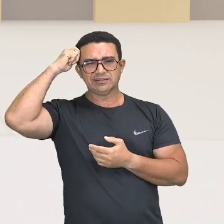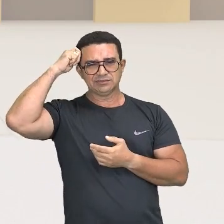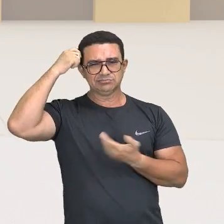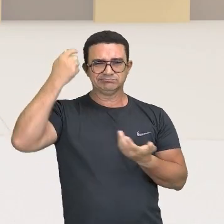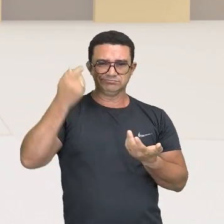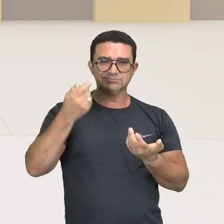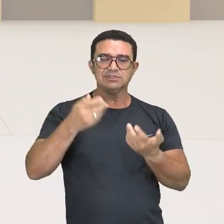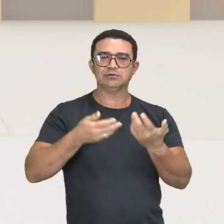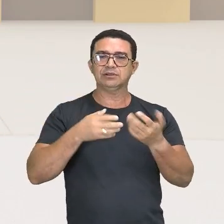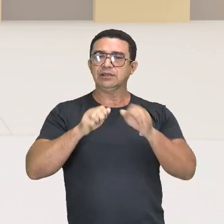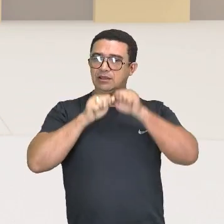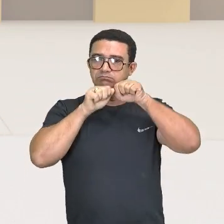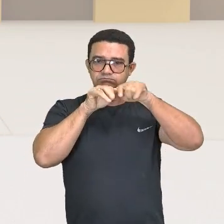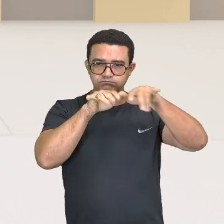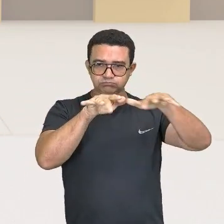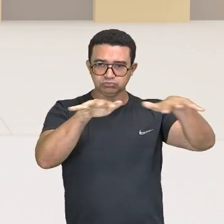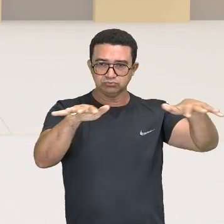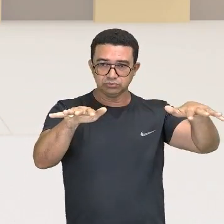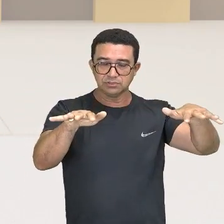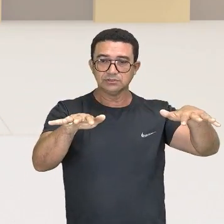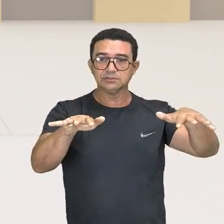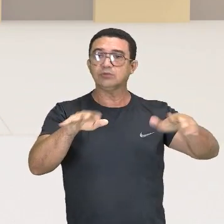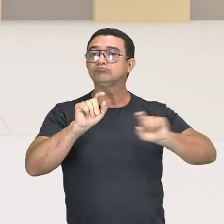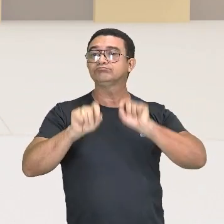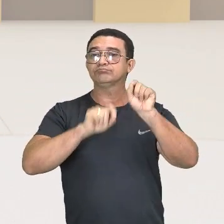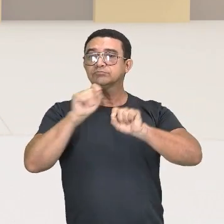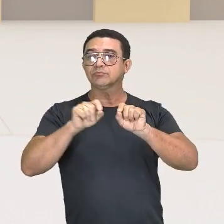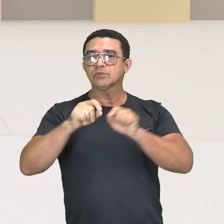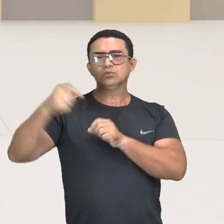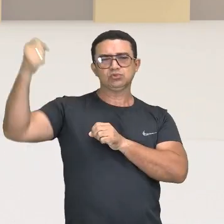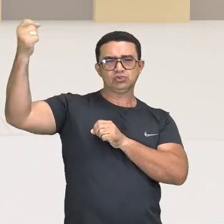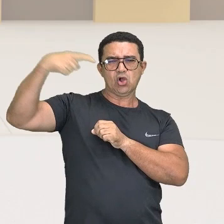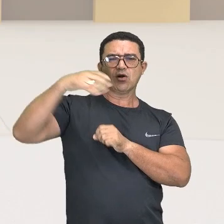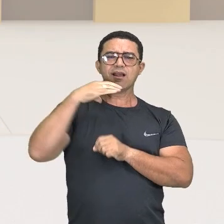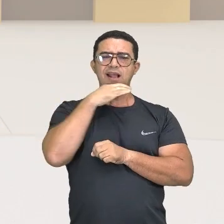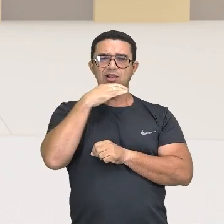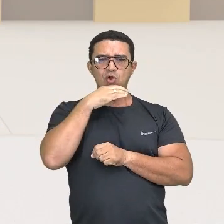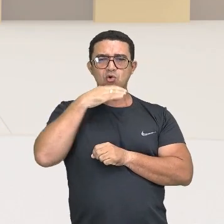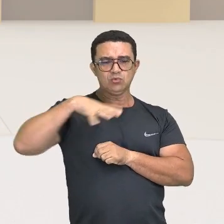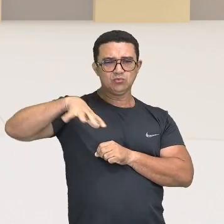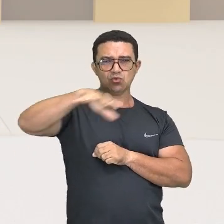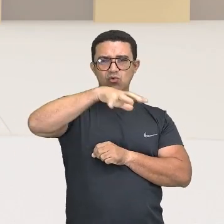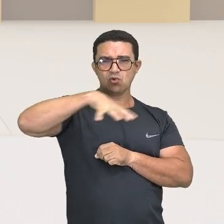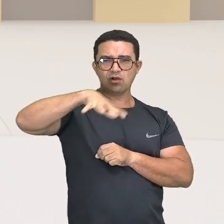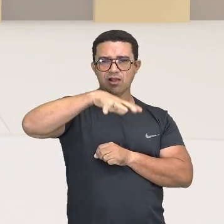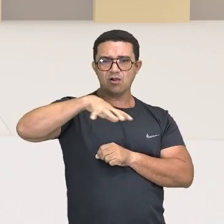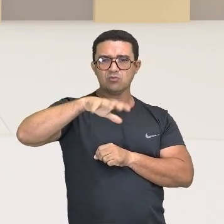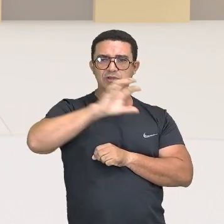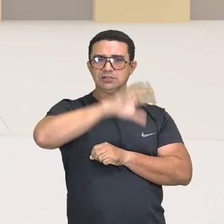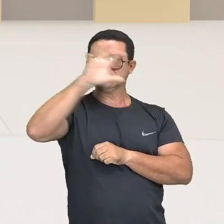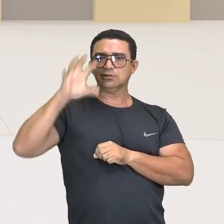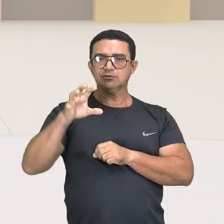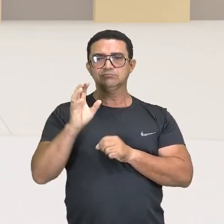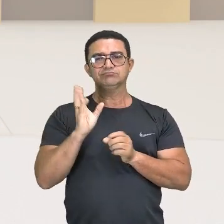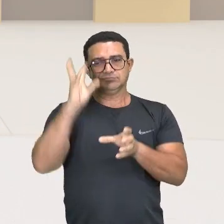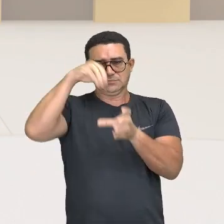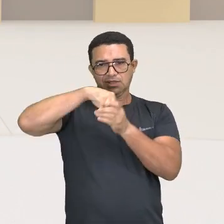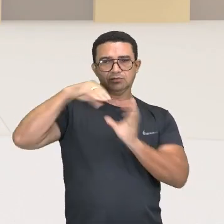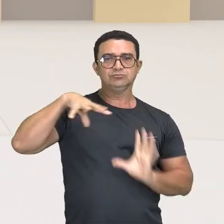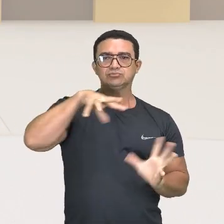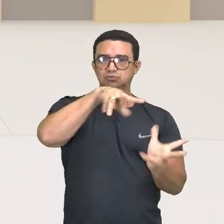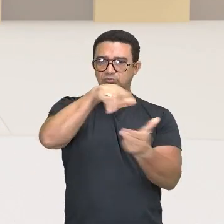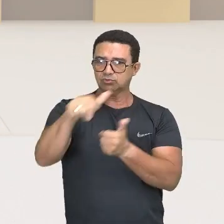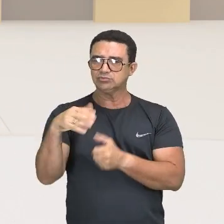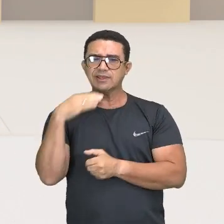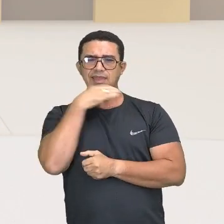opaca essa radiação, fazendo com que a radiação fique concentrada ali naquela região e aí não saia daqui do planeta, fica esquentando só